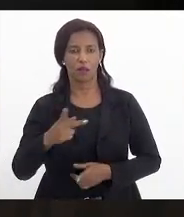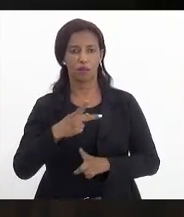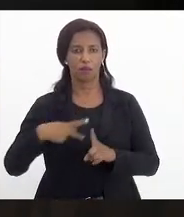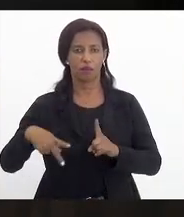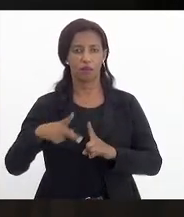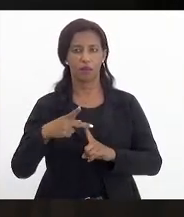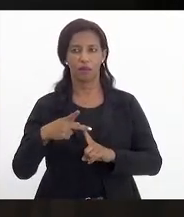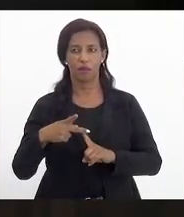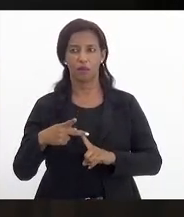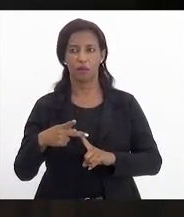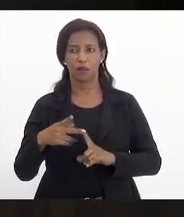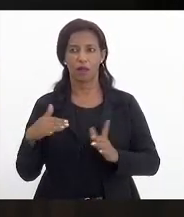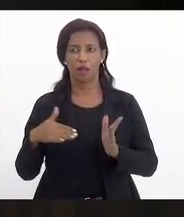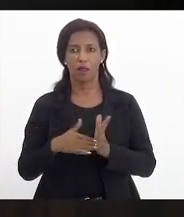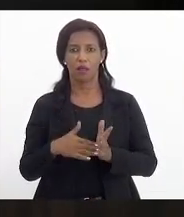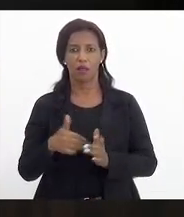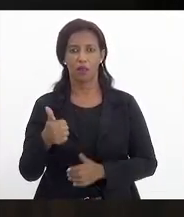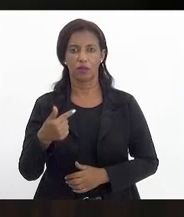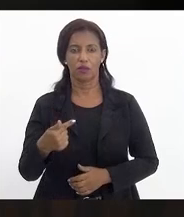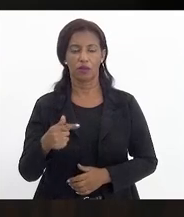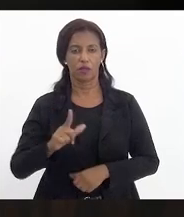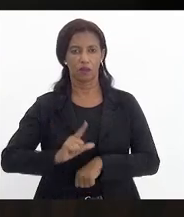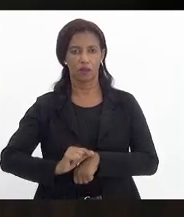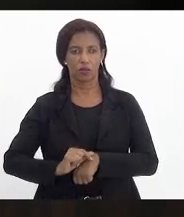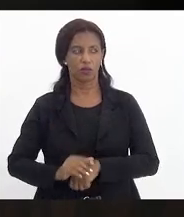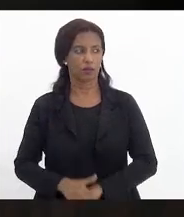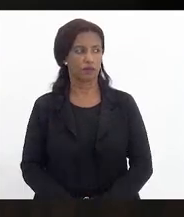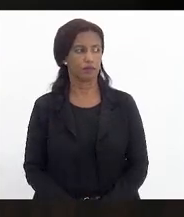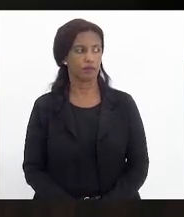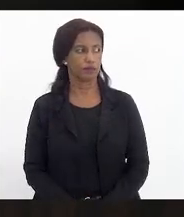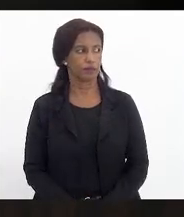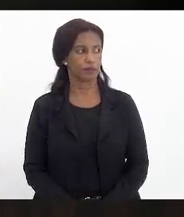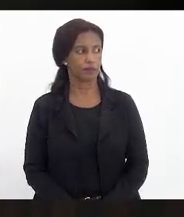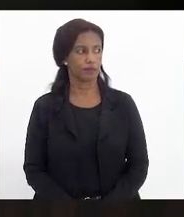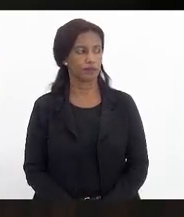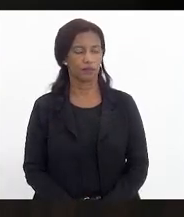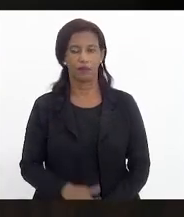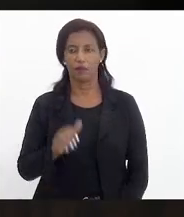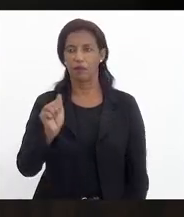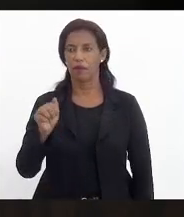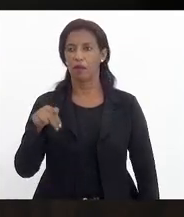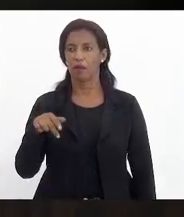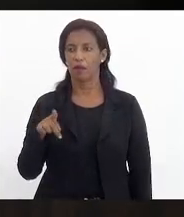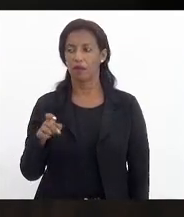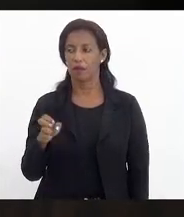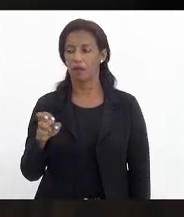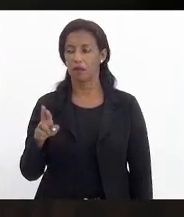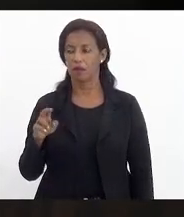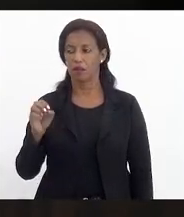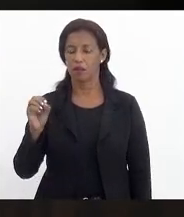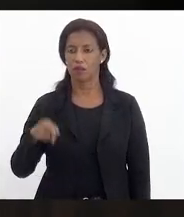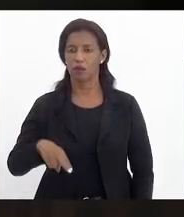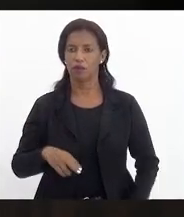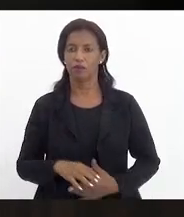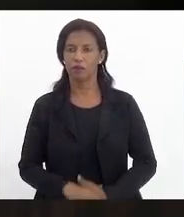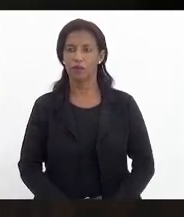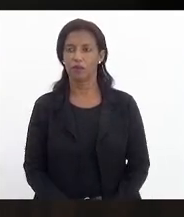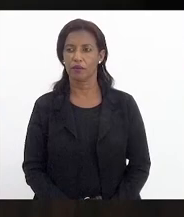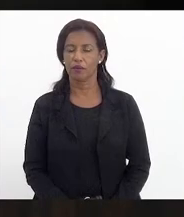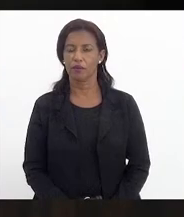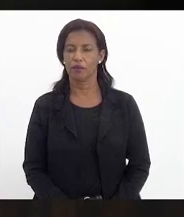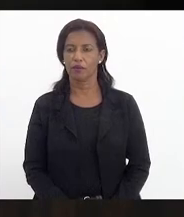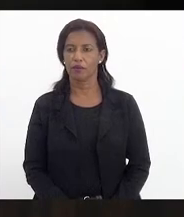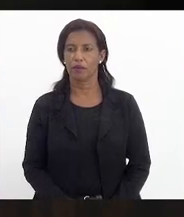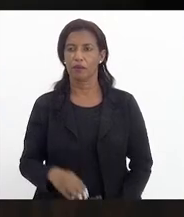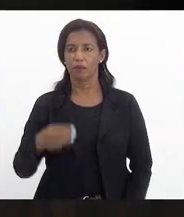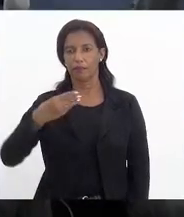ficar até as 17 horas do dia de hoje. Deputado Anderson Alexandre. Deputado Anderson Alexandre. Deputado